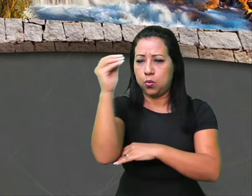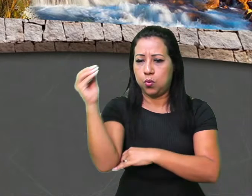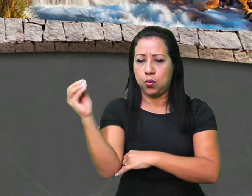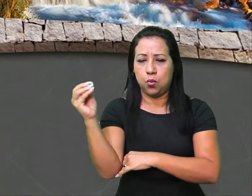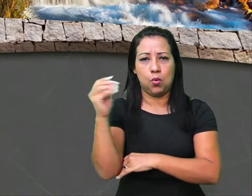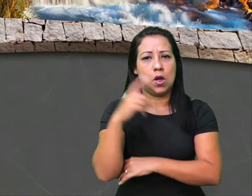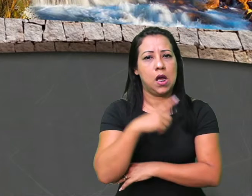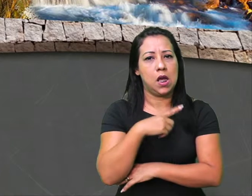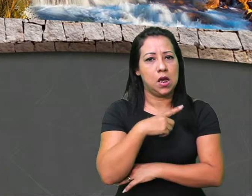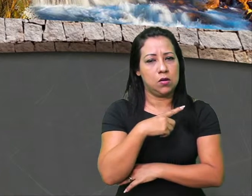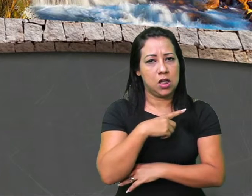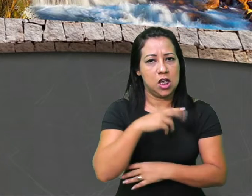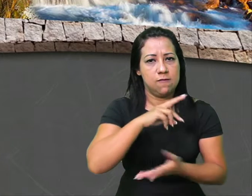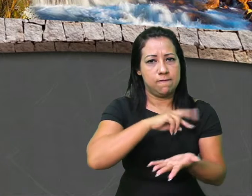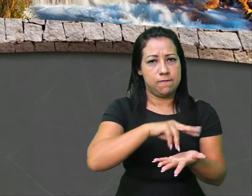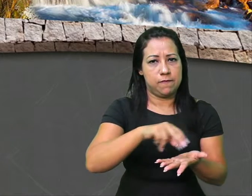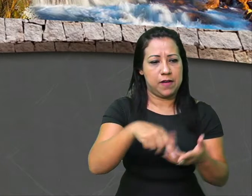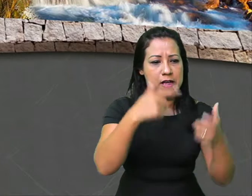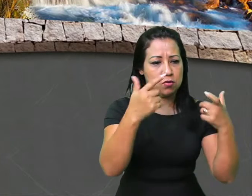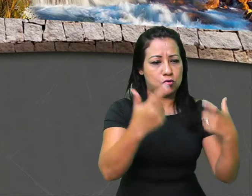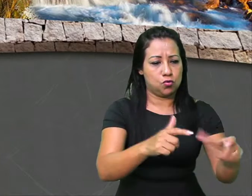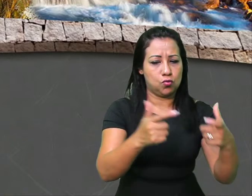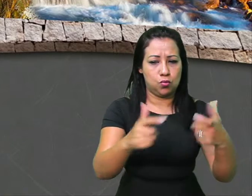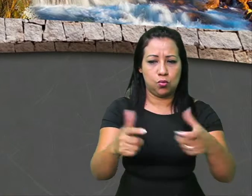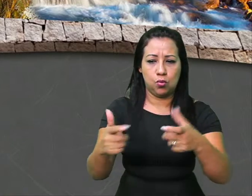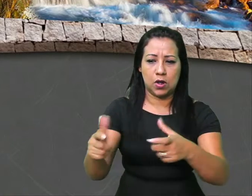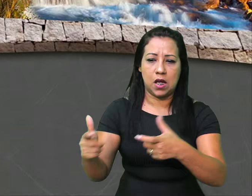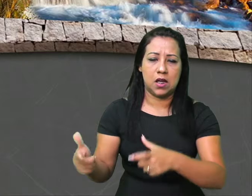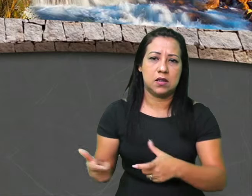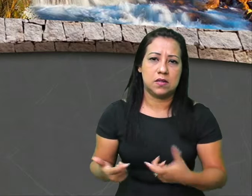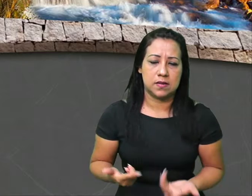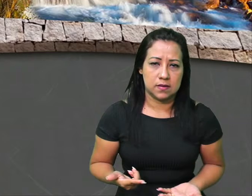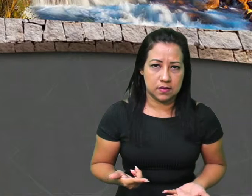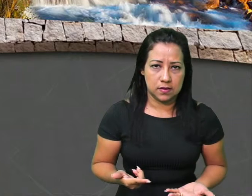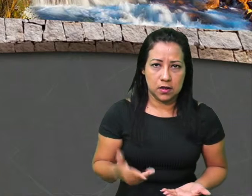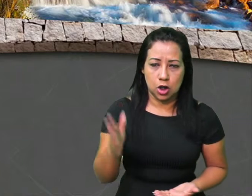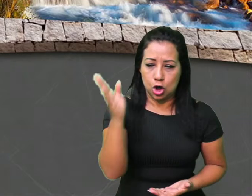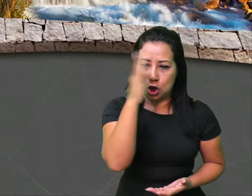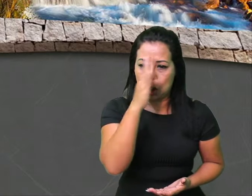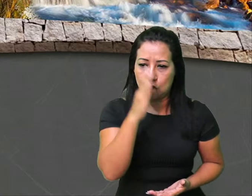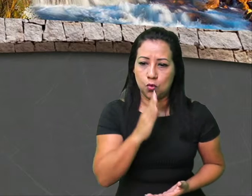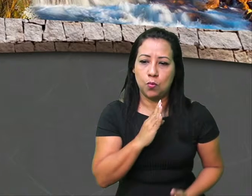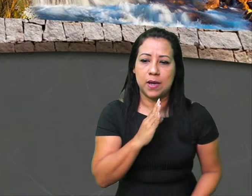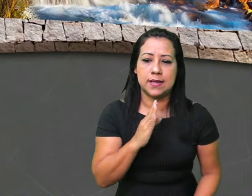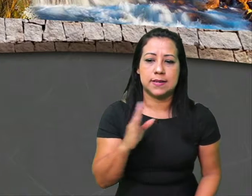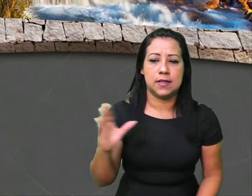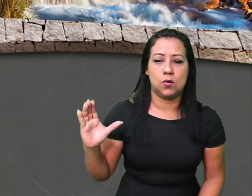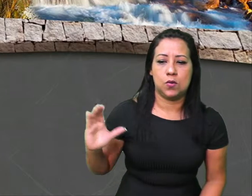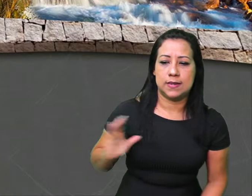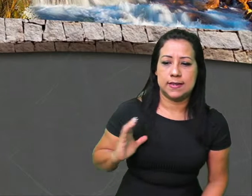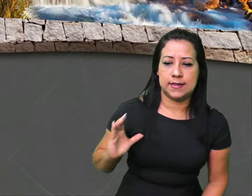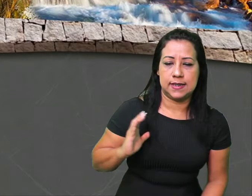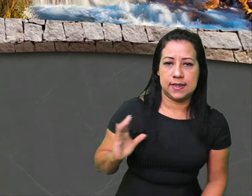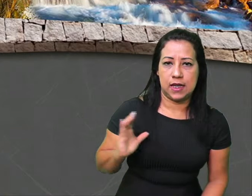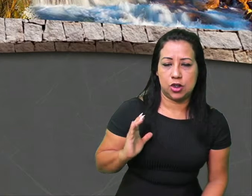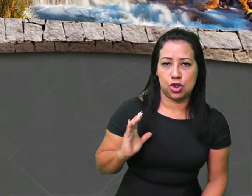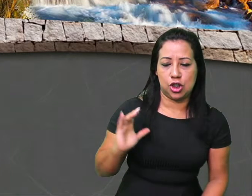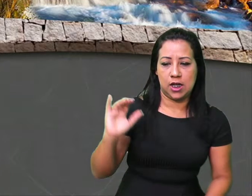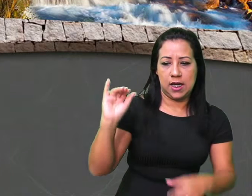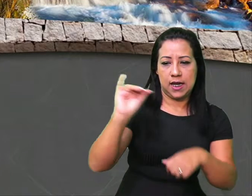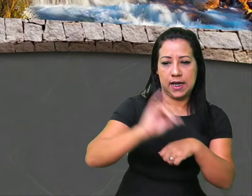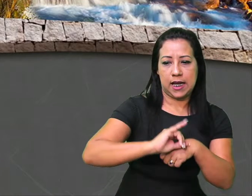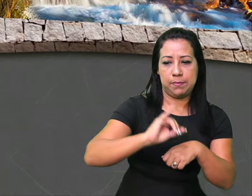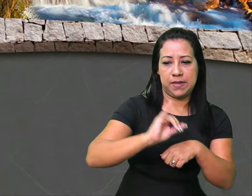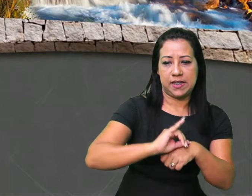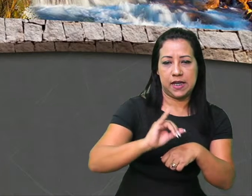Ok? Portanto, no Brasil, cidade é a sede do município. O município